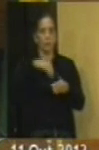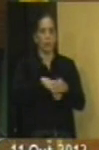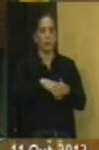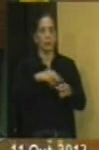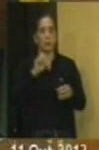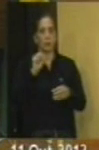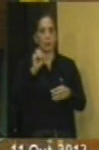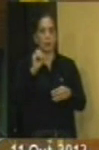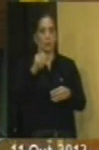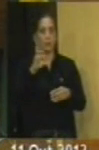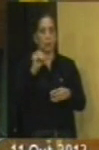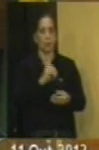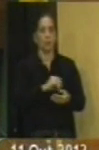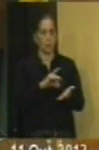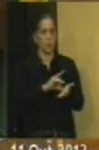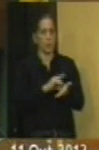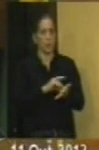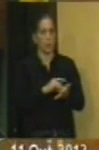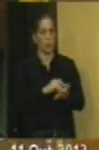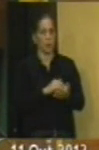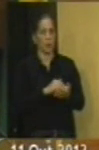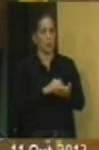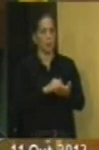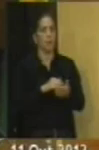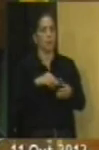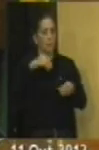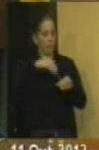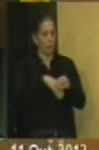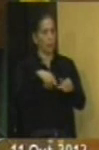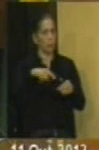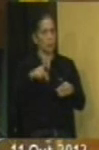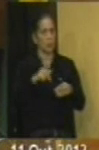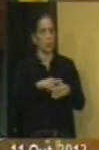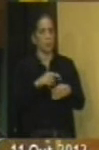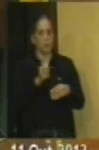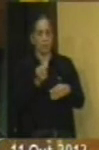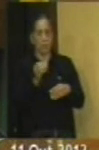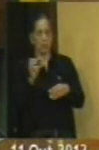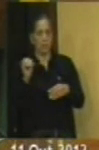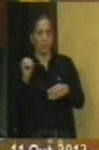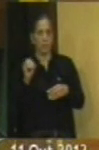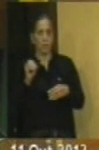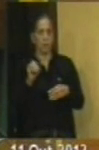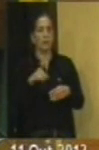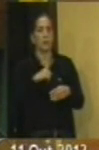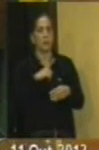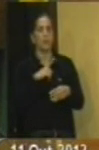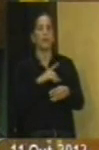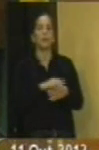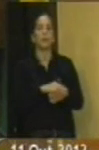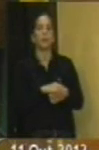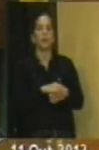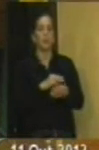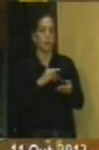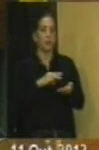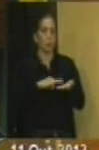né neverland acho que aquele tamanho aquela quantidade de voto limpo 600 votos que o sogro teve essa é a quantidade de